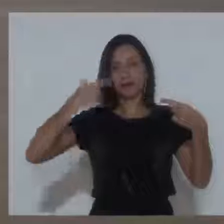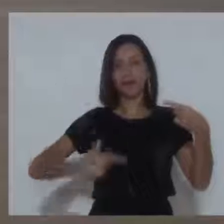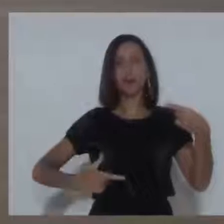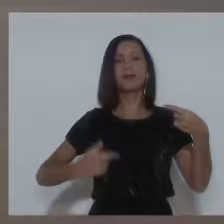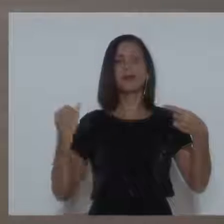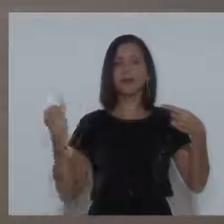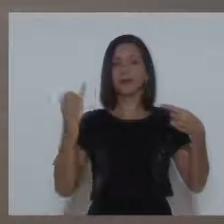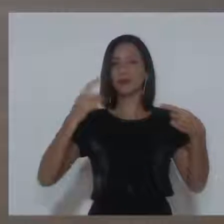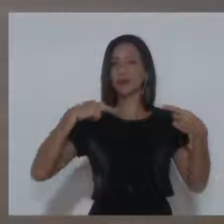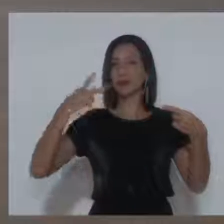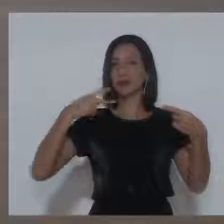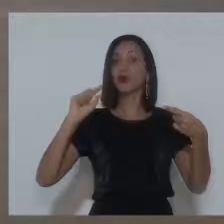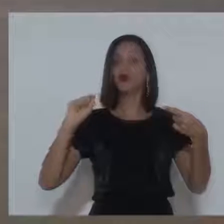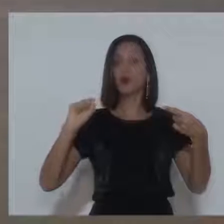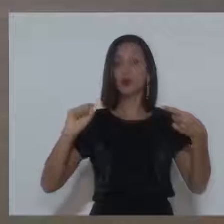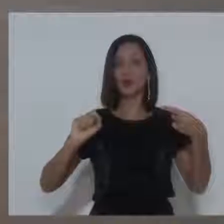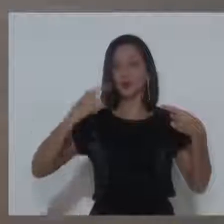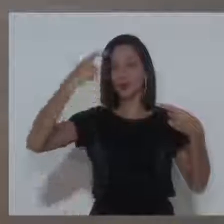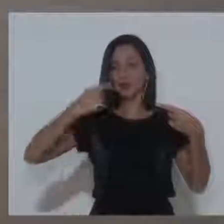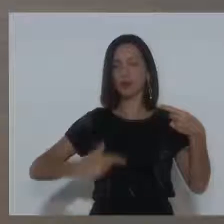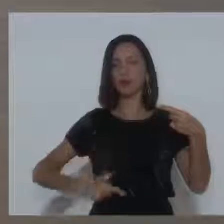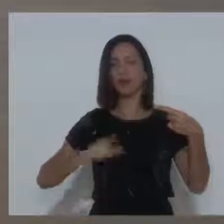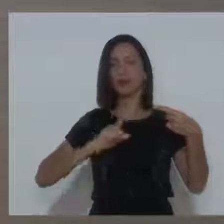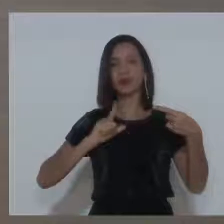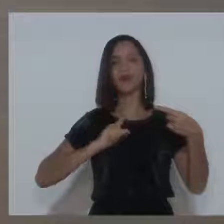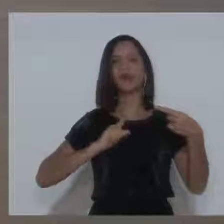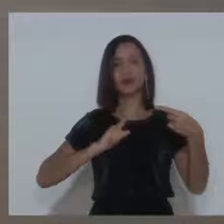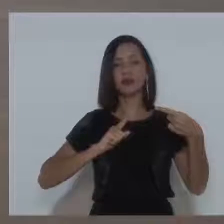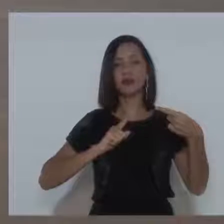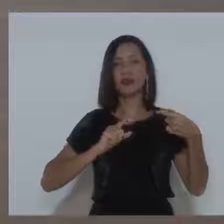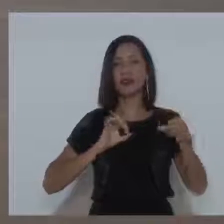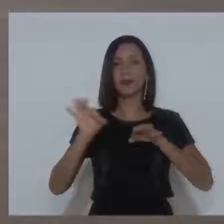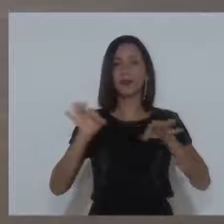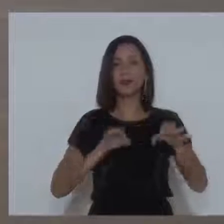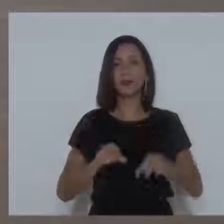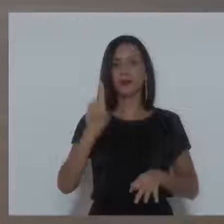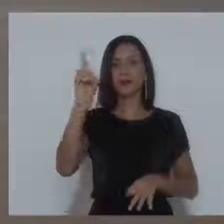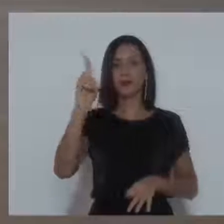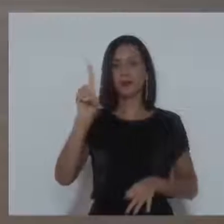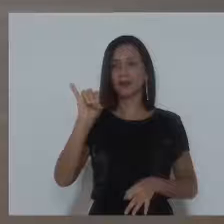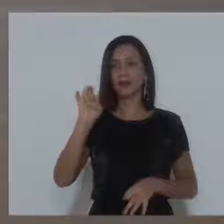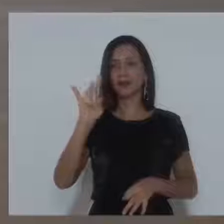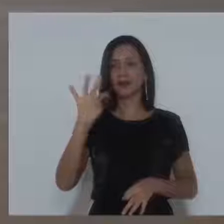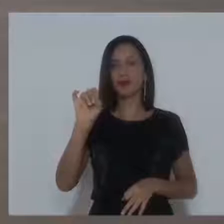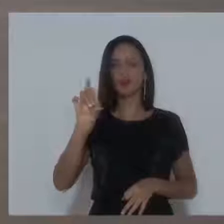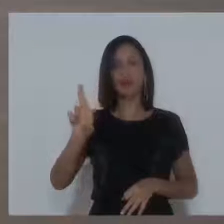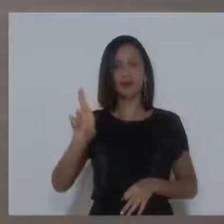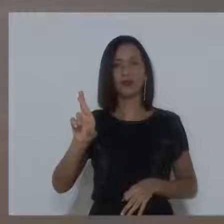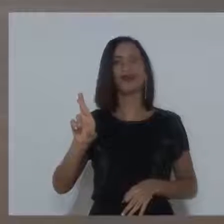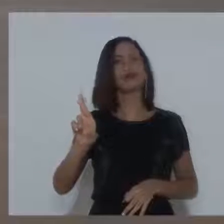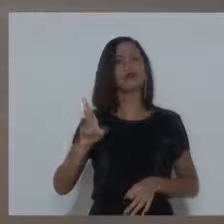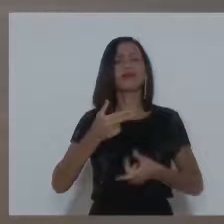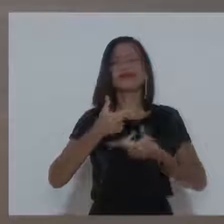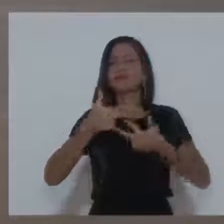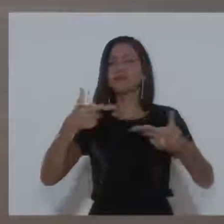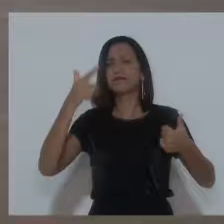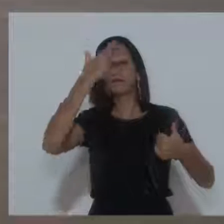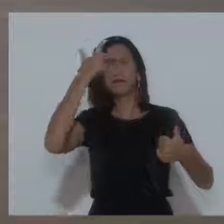importante do vereador, plano diretor. Né, várias pessoas já falaram sobre esse tema, acho que